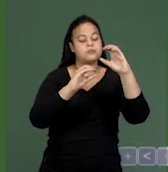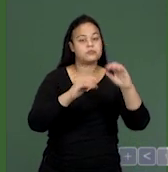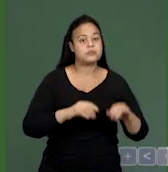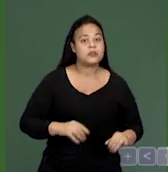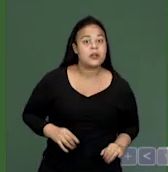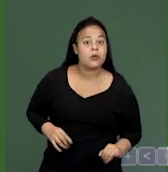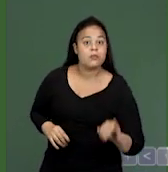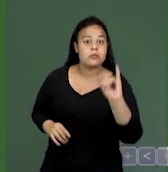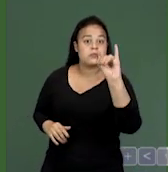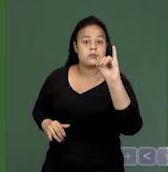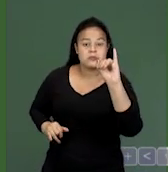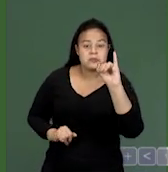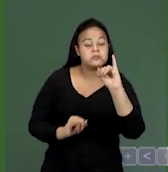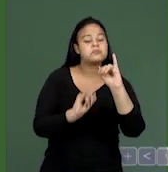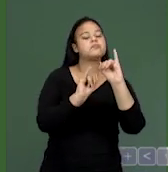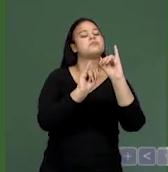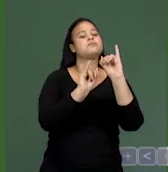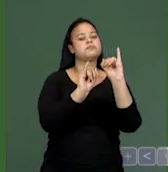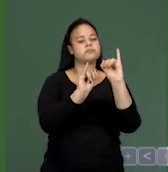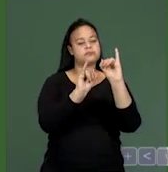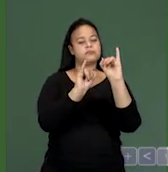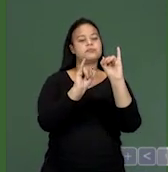Izão, Izinho.